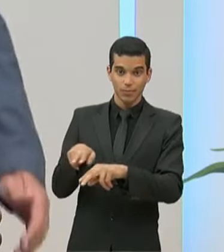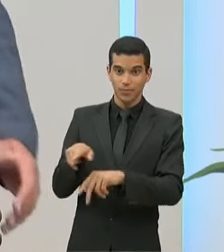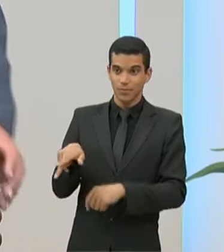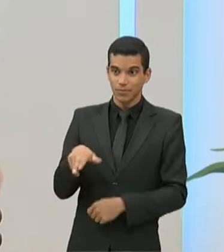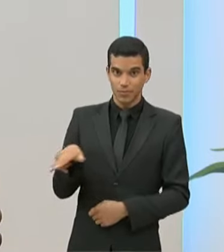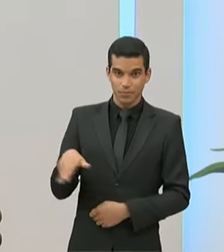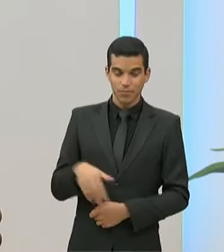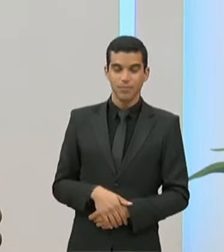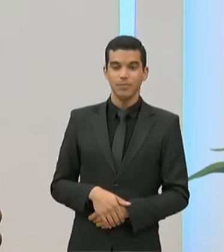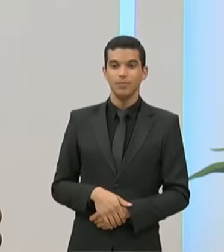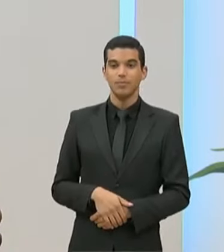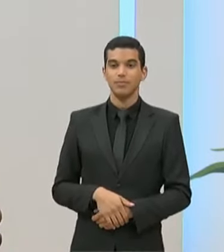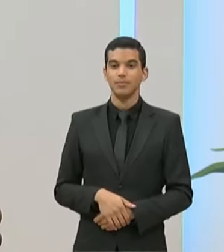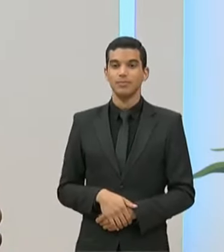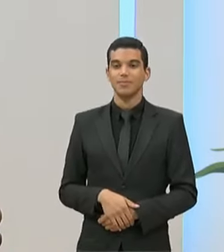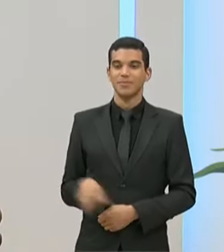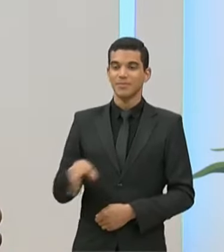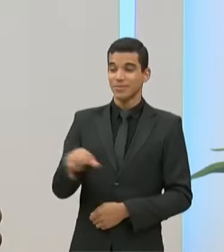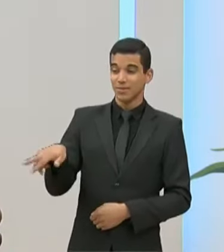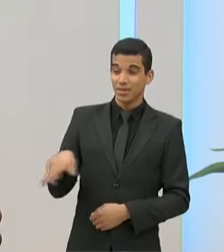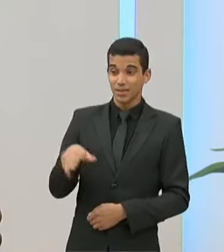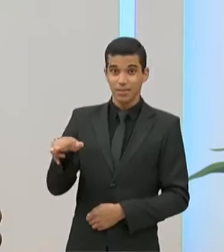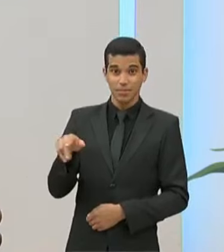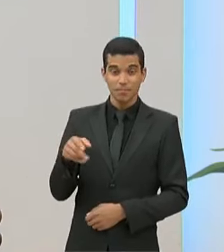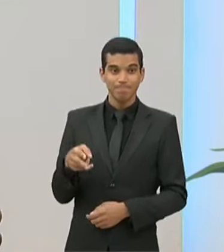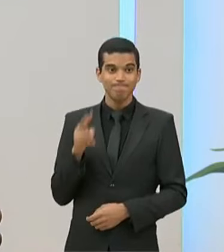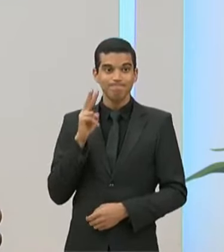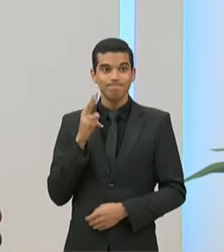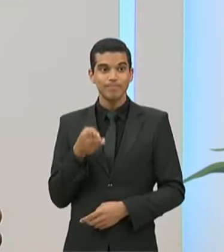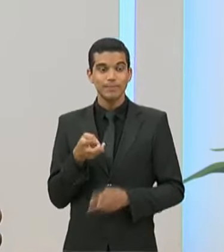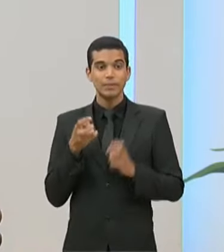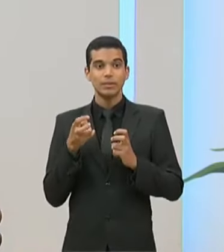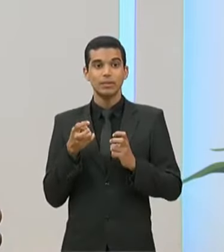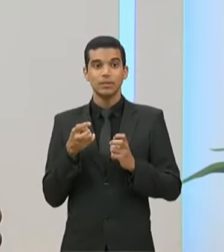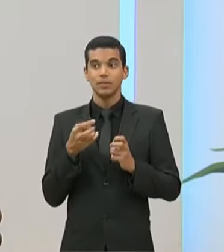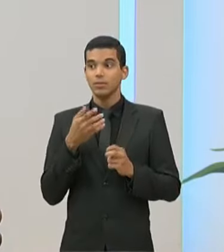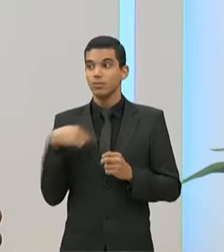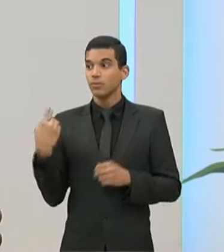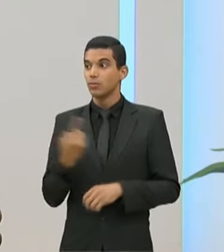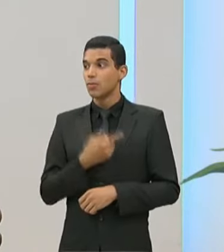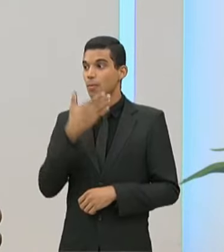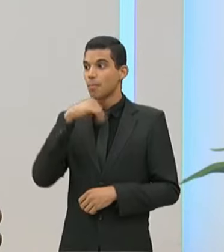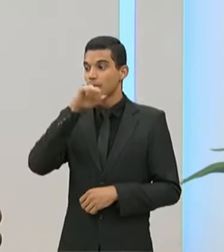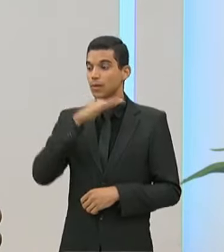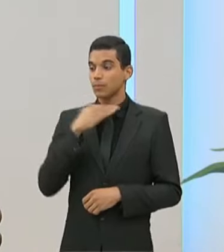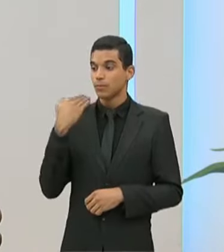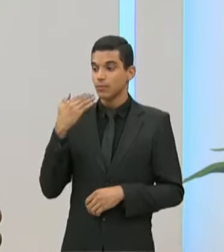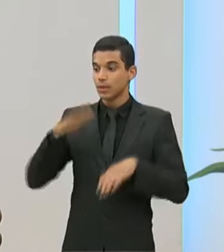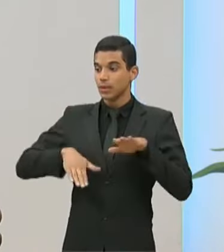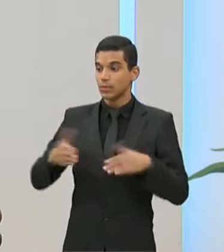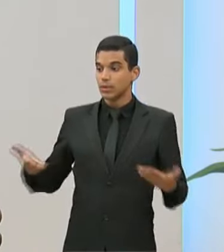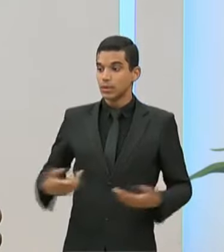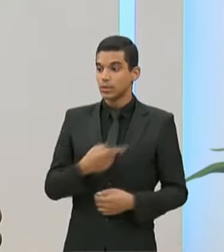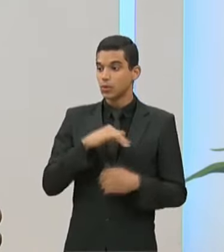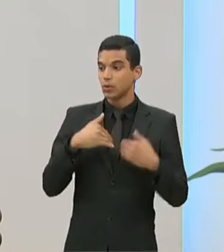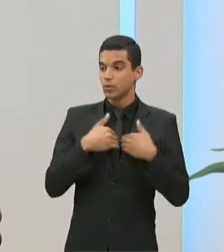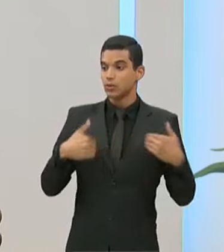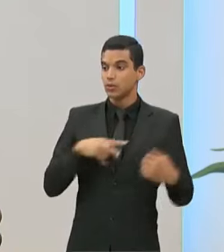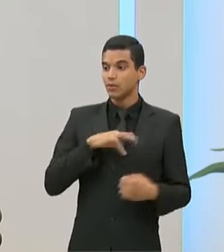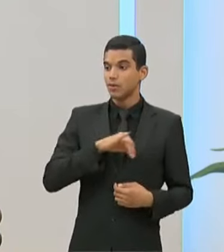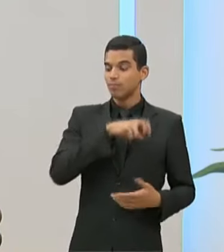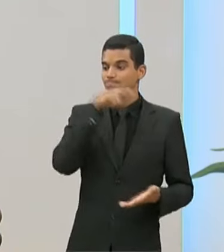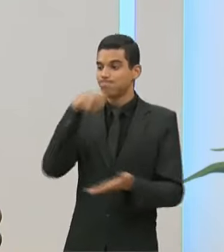vendo então os irmãos de José que o seu pai já era morto, disseram: porventura nos aborrecerá José e